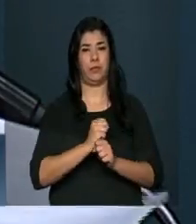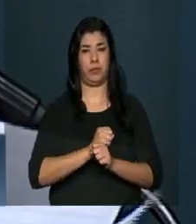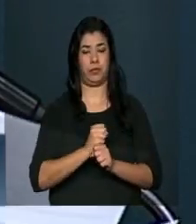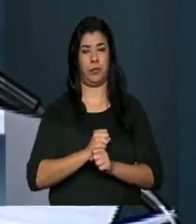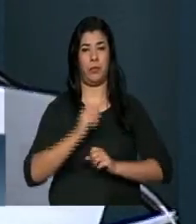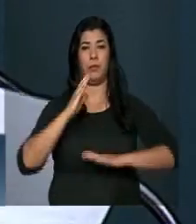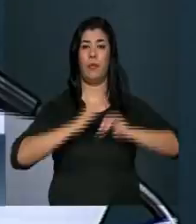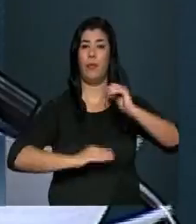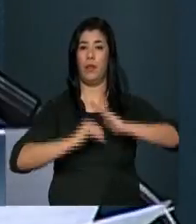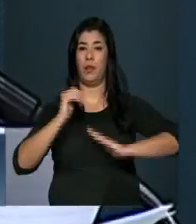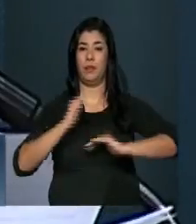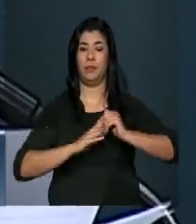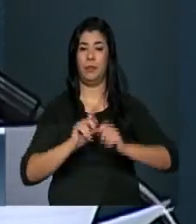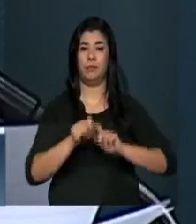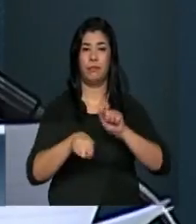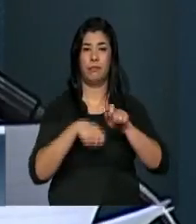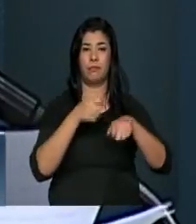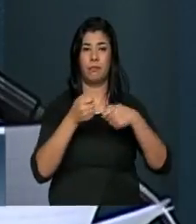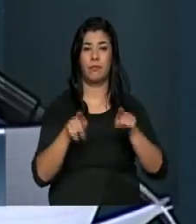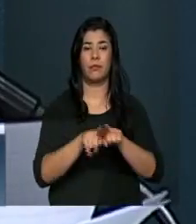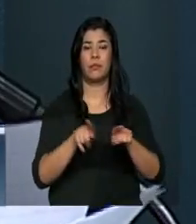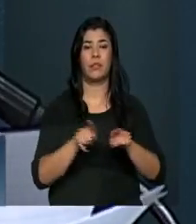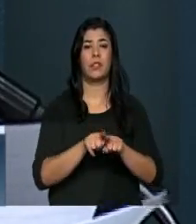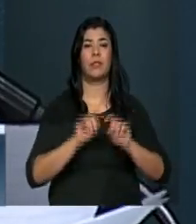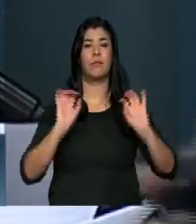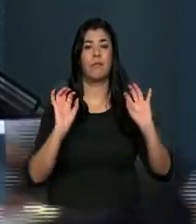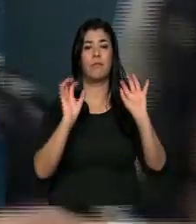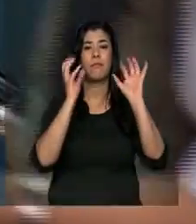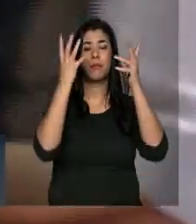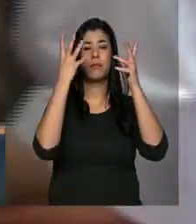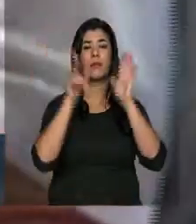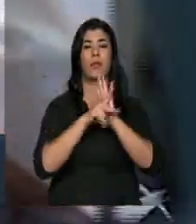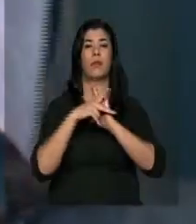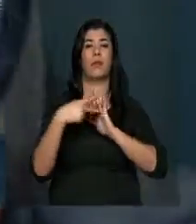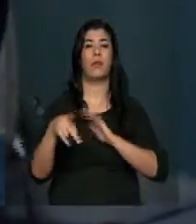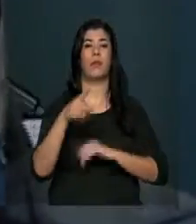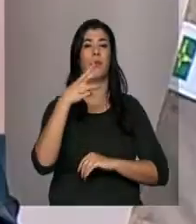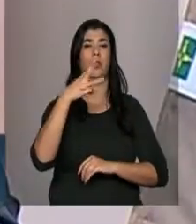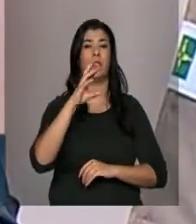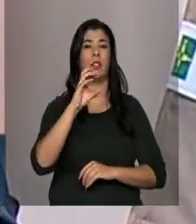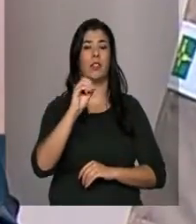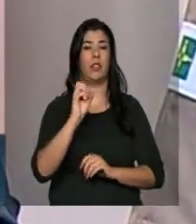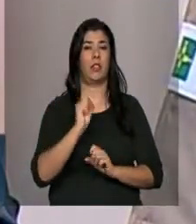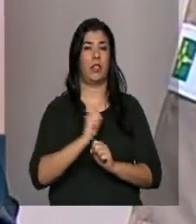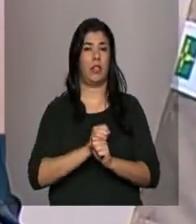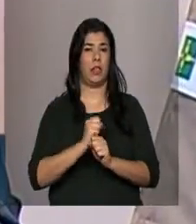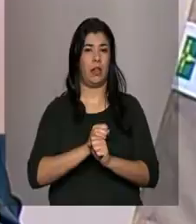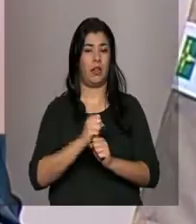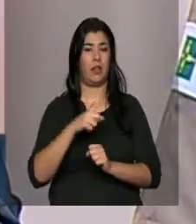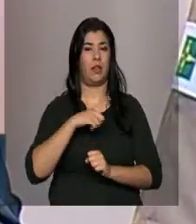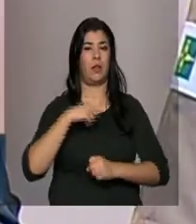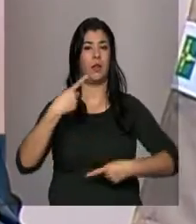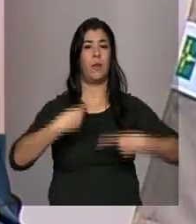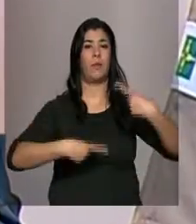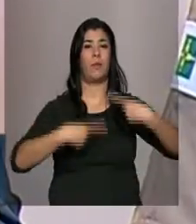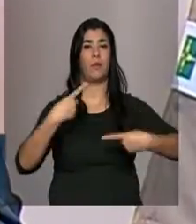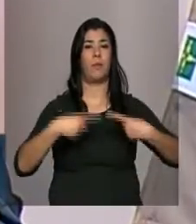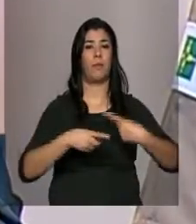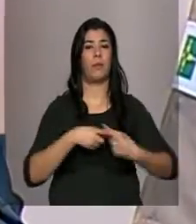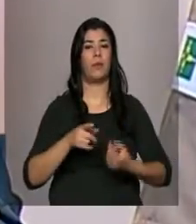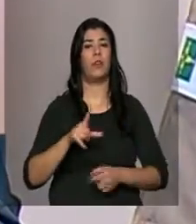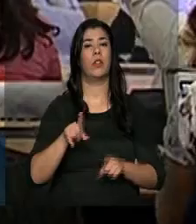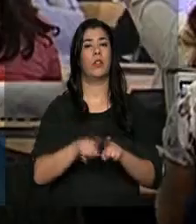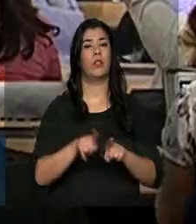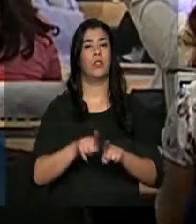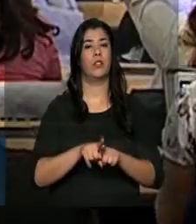as ações marcam também as comemorações dos 30 anos de políticas públicas dos bancos de